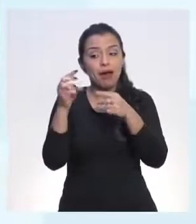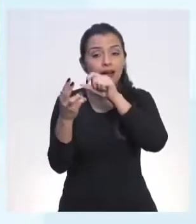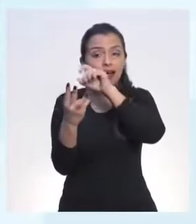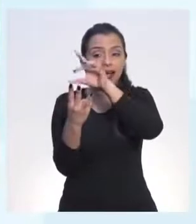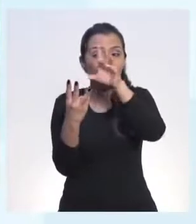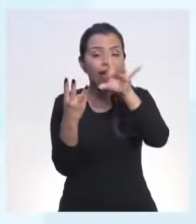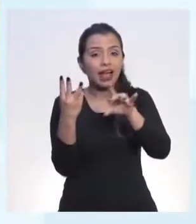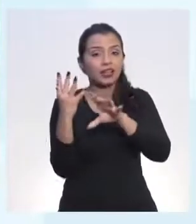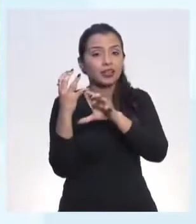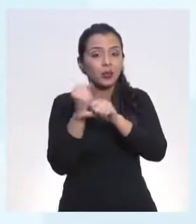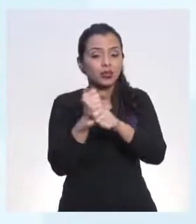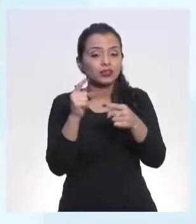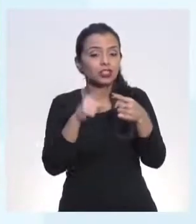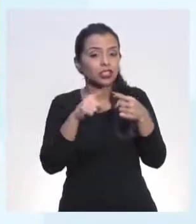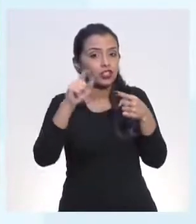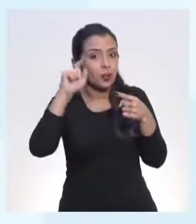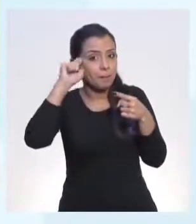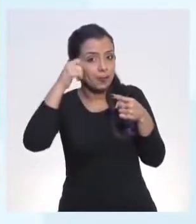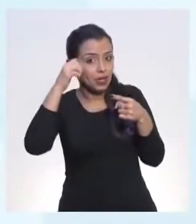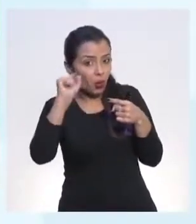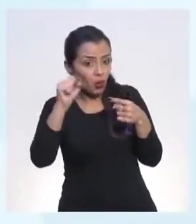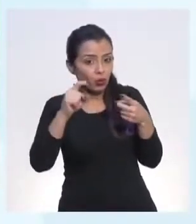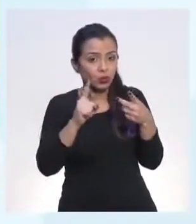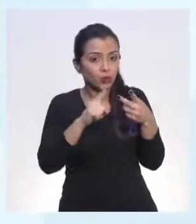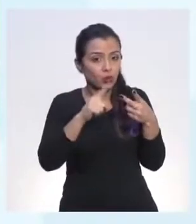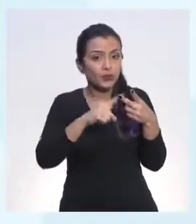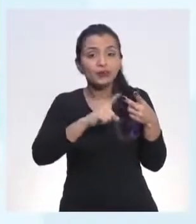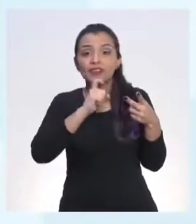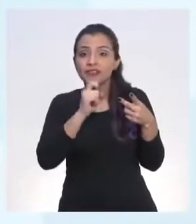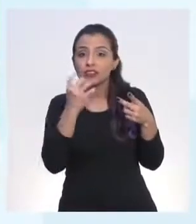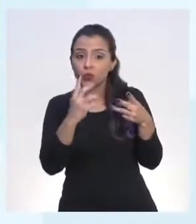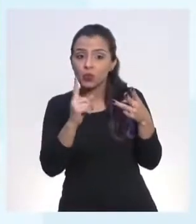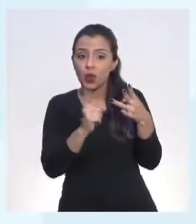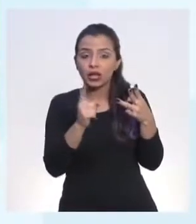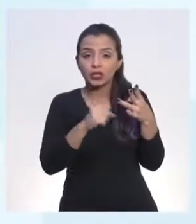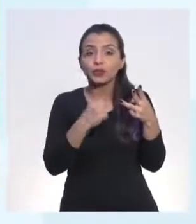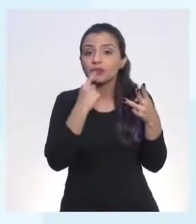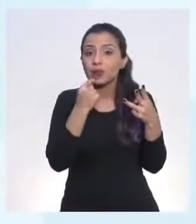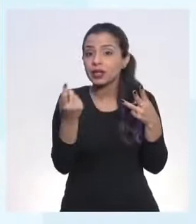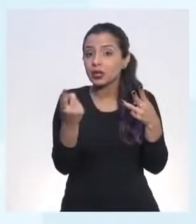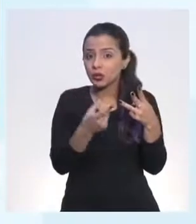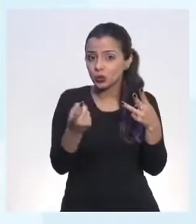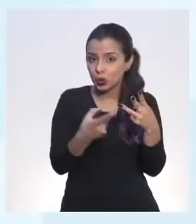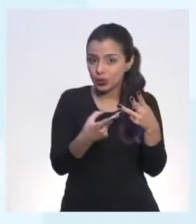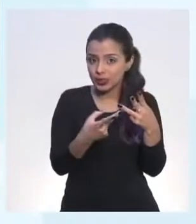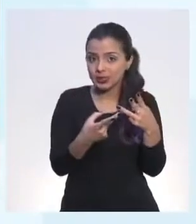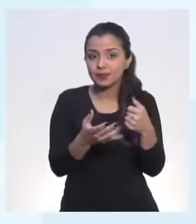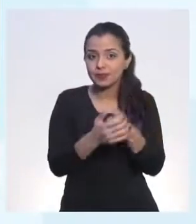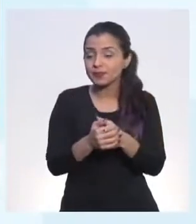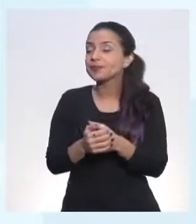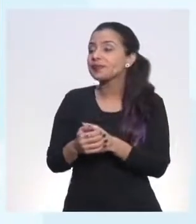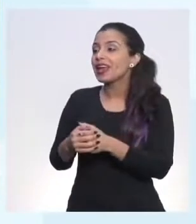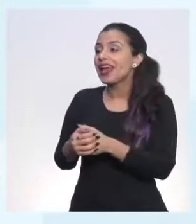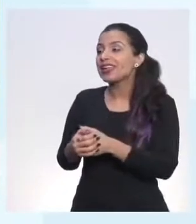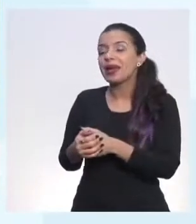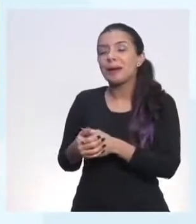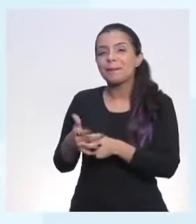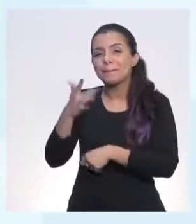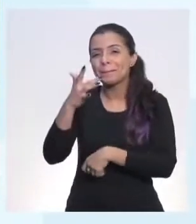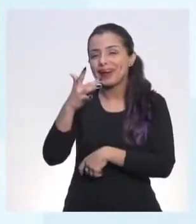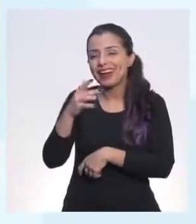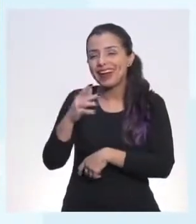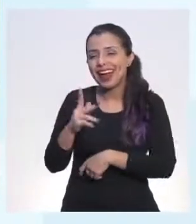fichas pretas, 4 verdes e 12 vermelhas, Ale. A Cássia, ela colocou assim, professor, essas fichinhas parecem